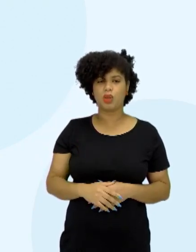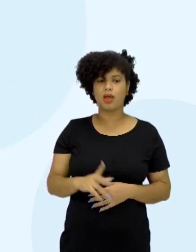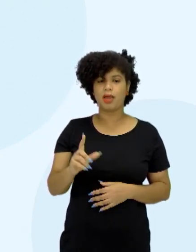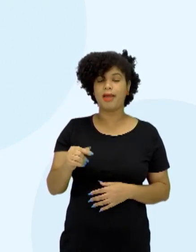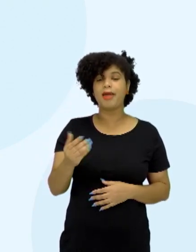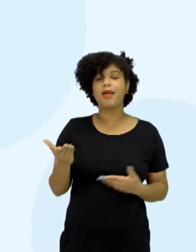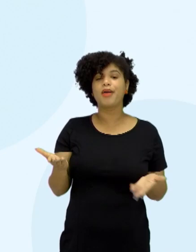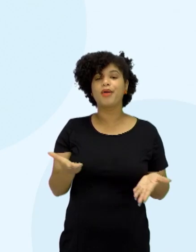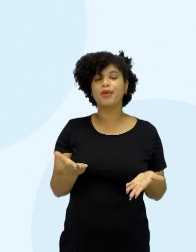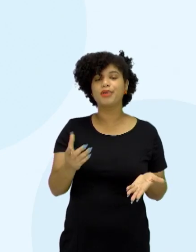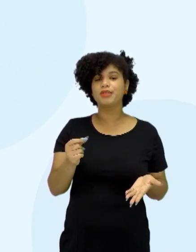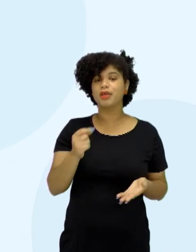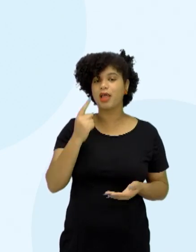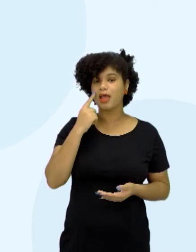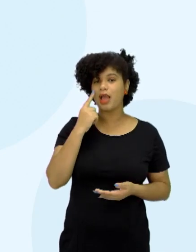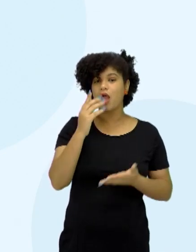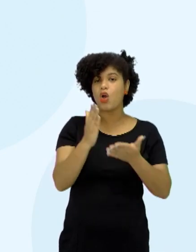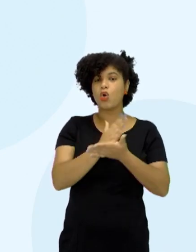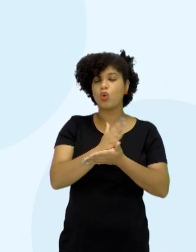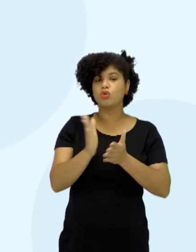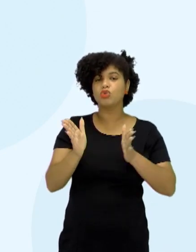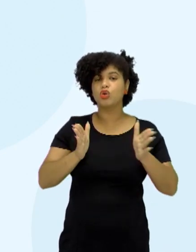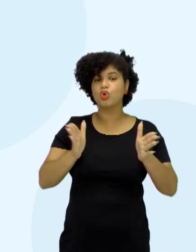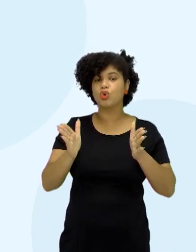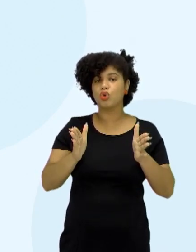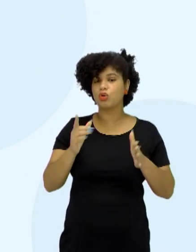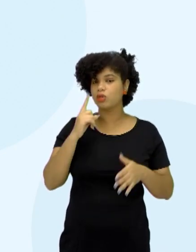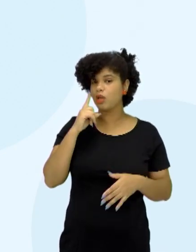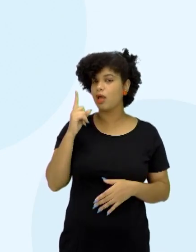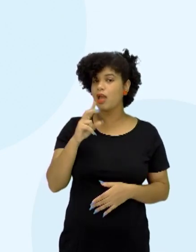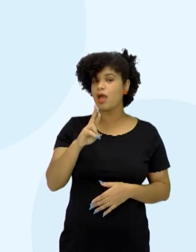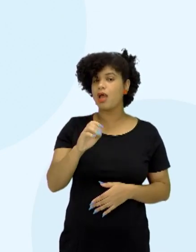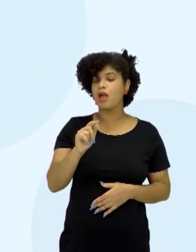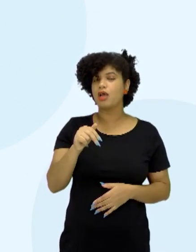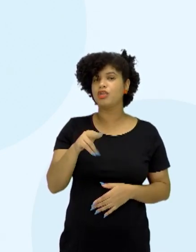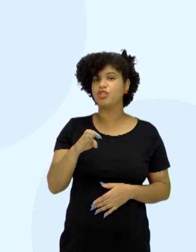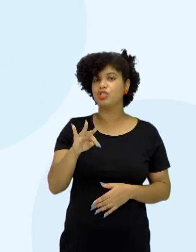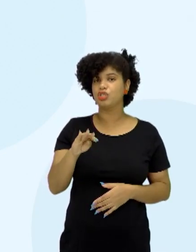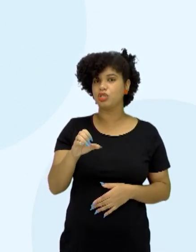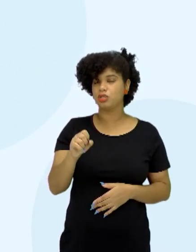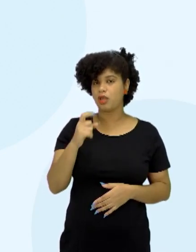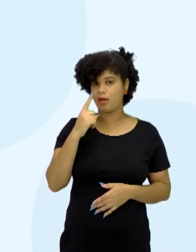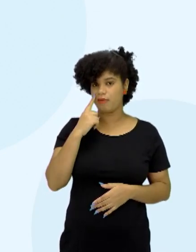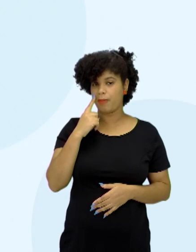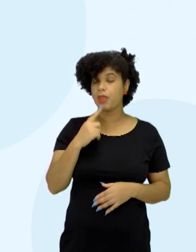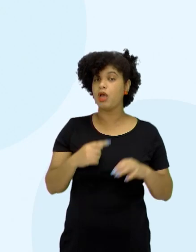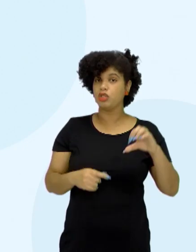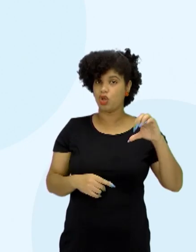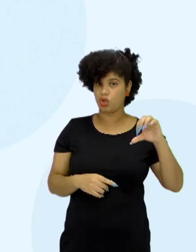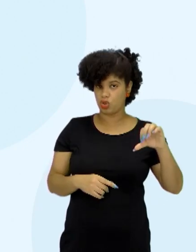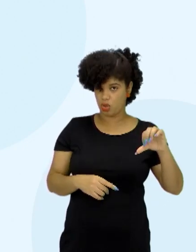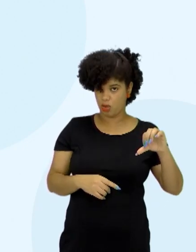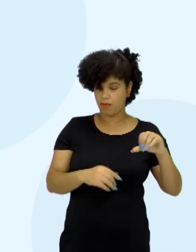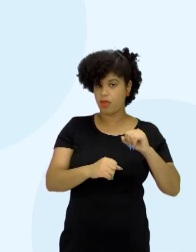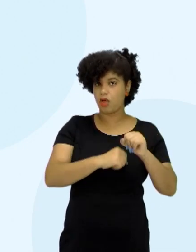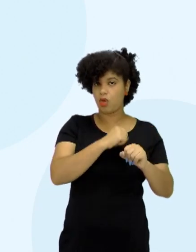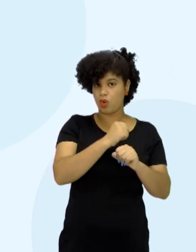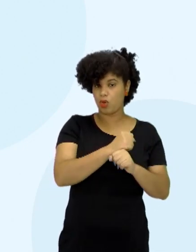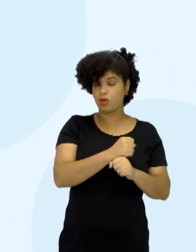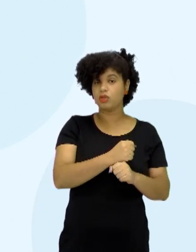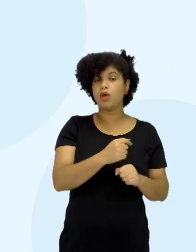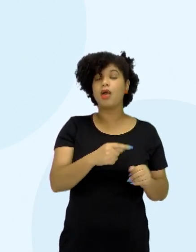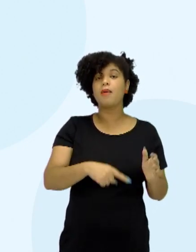ser governado por regentes. Então, olha lá, nós temos 9 anos de primeiro reinado, 9 anos